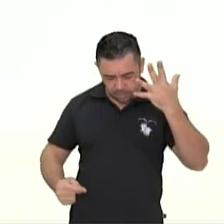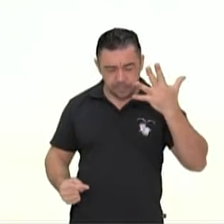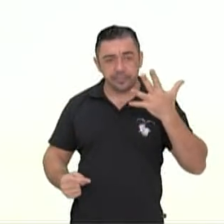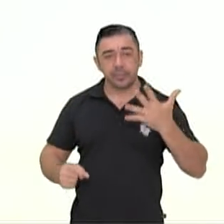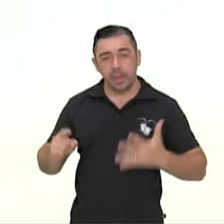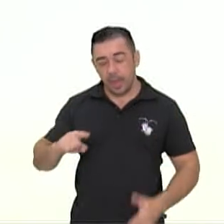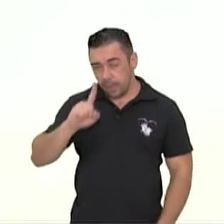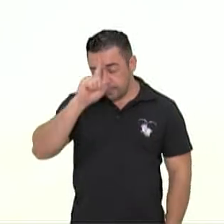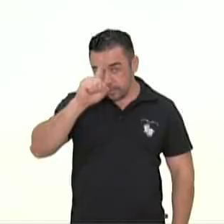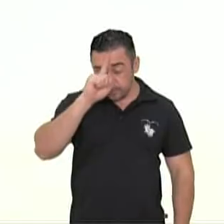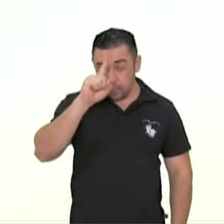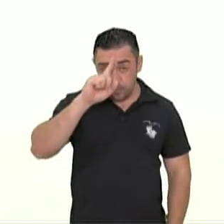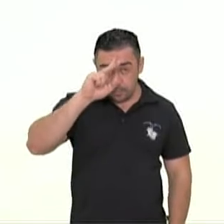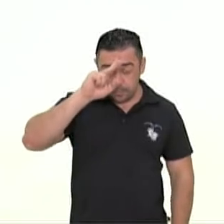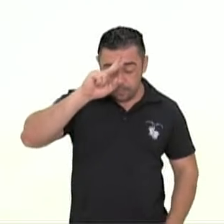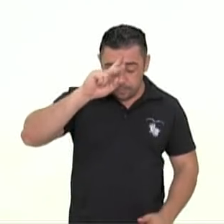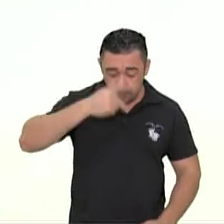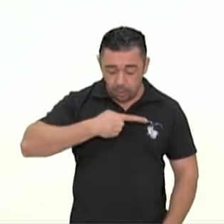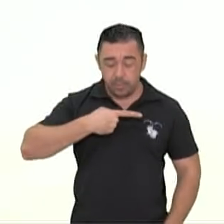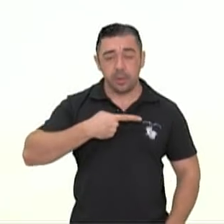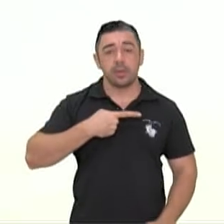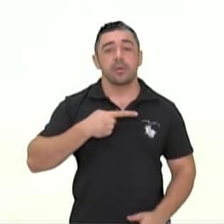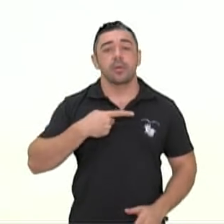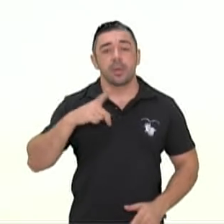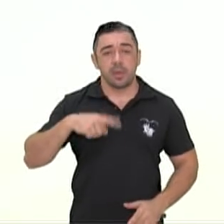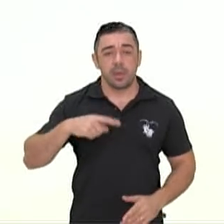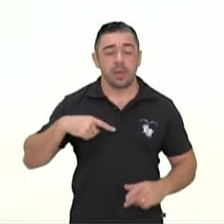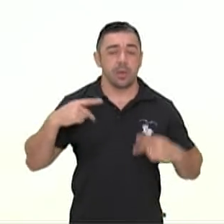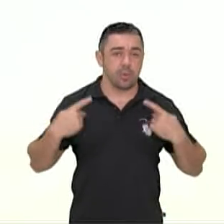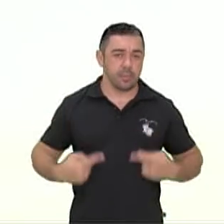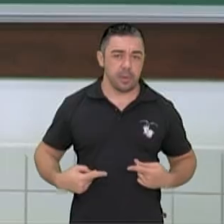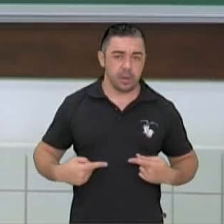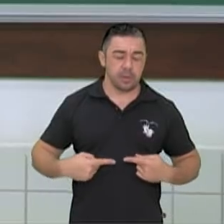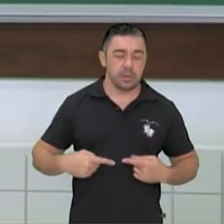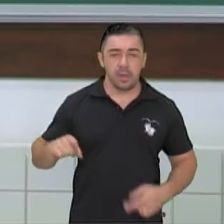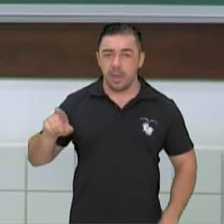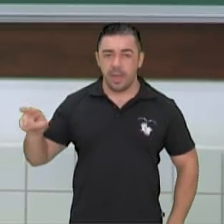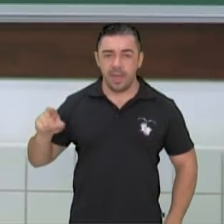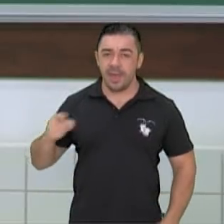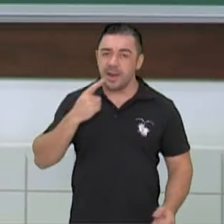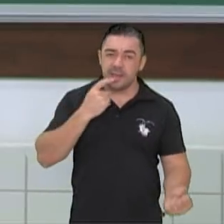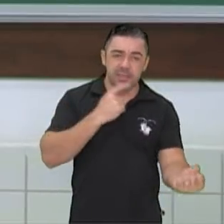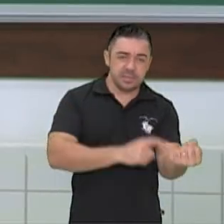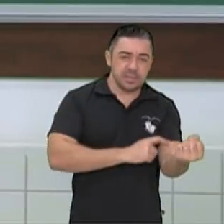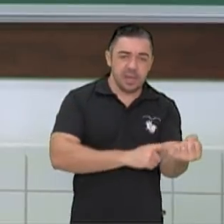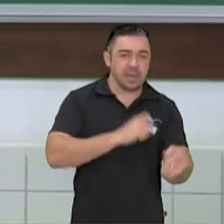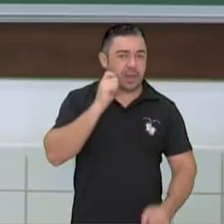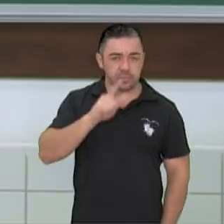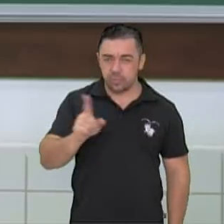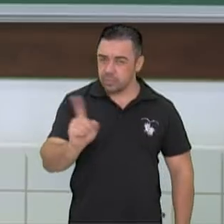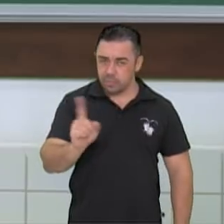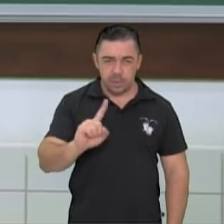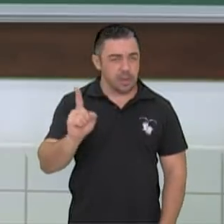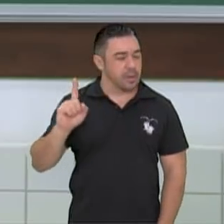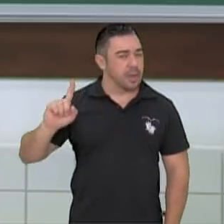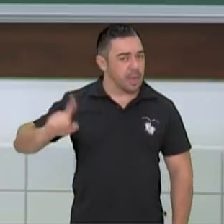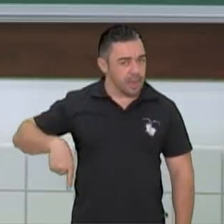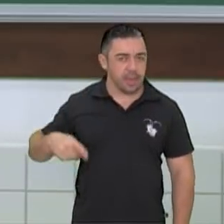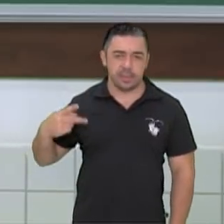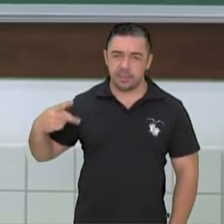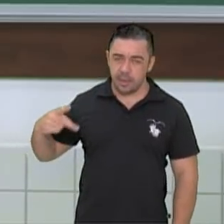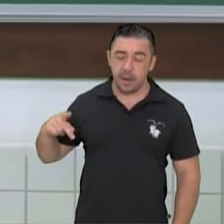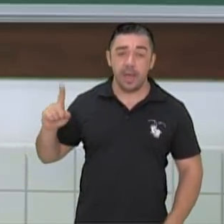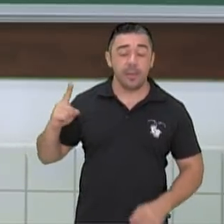invenção humana, não tem nada dizendo que eles têm sangue azul, se abrir o sangue deles vai jorrar o vermelho que nem o nosso, mas